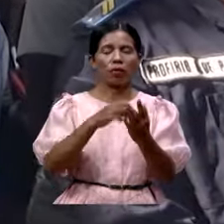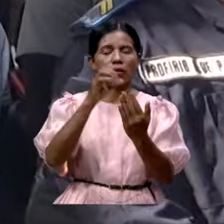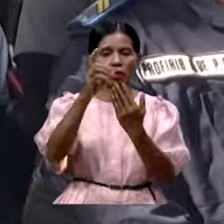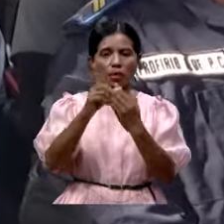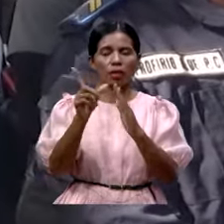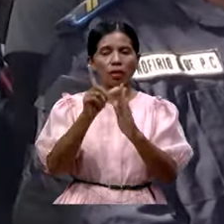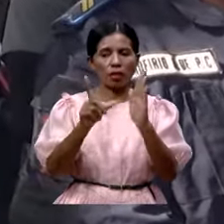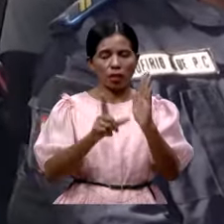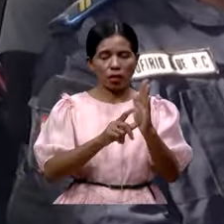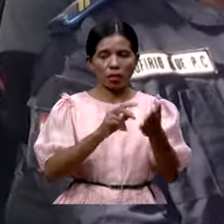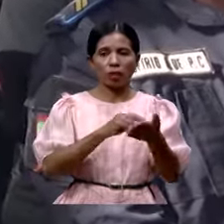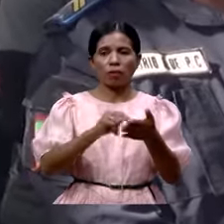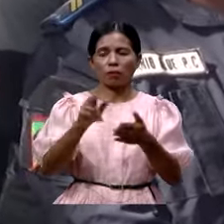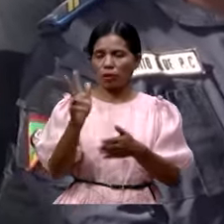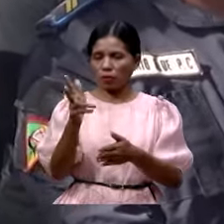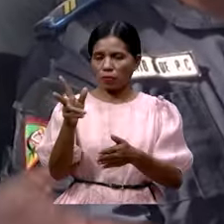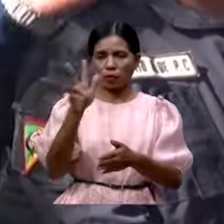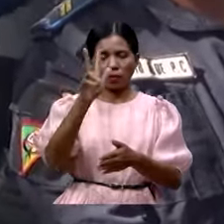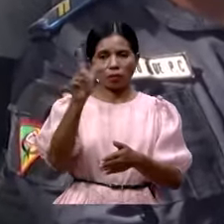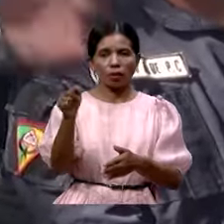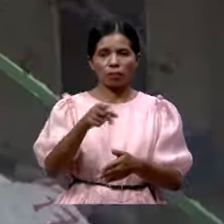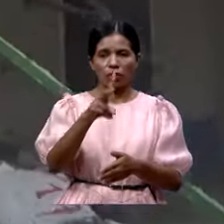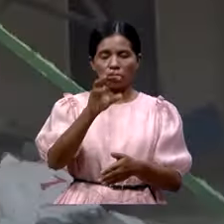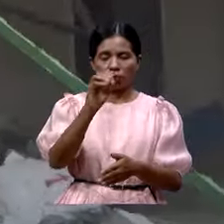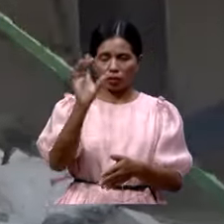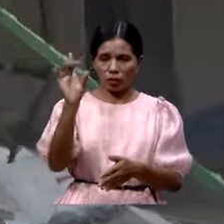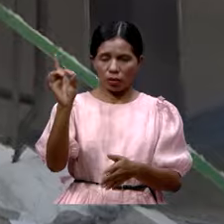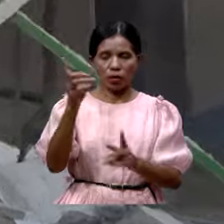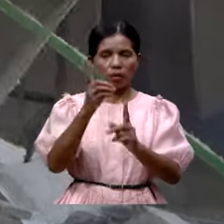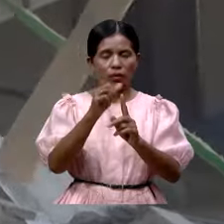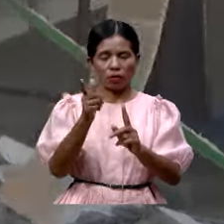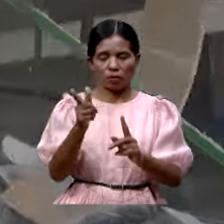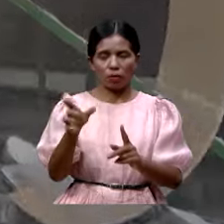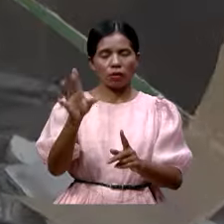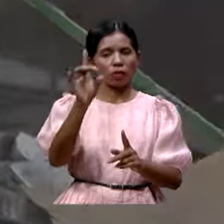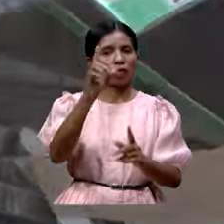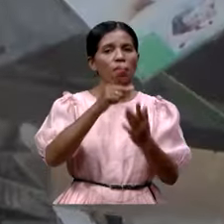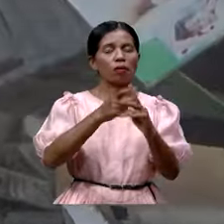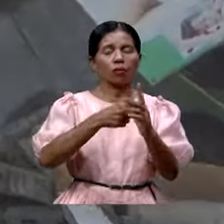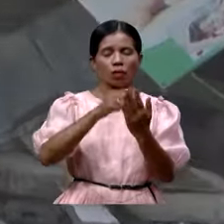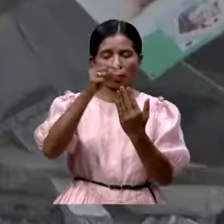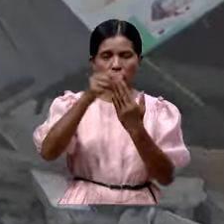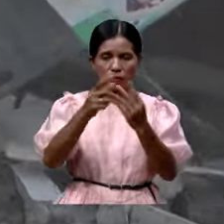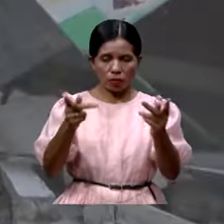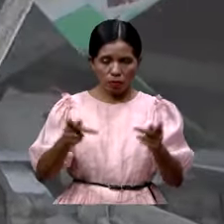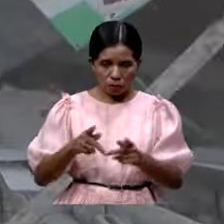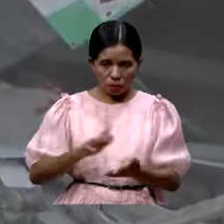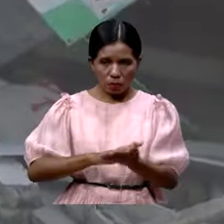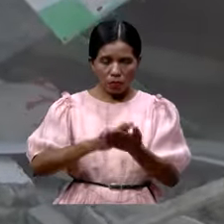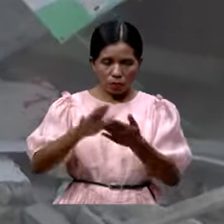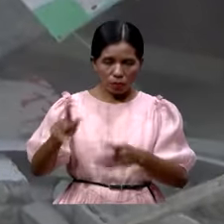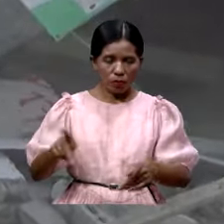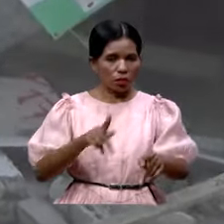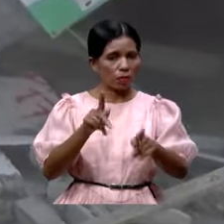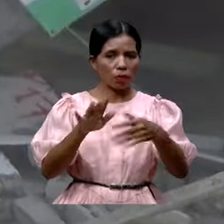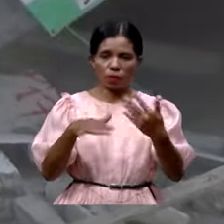decreto-lei número tolunulu Resintolu, Bararihon Rua Walu, Loron Ruanulu Resinhito, Fulan Augusto, quando baizeni no ordem público, bando